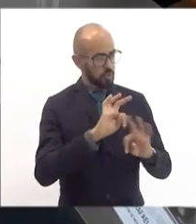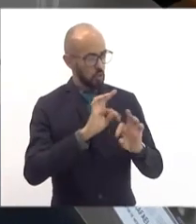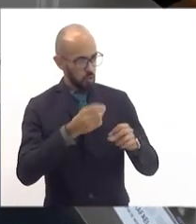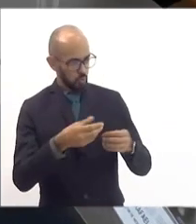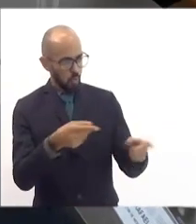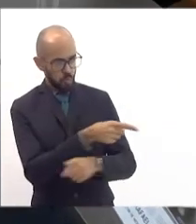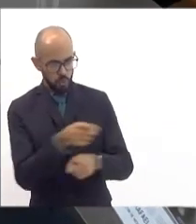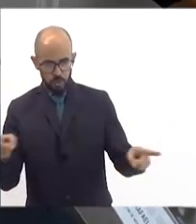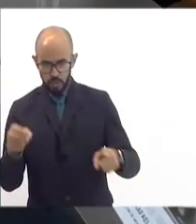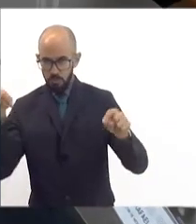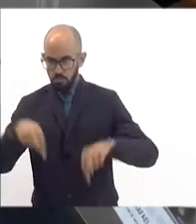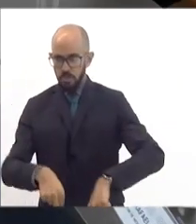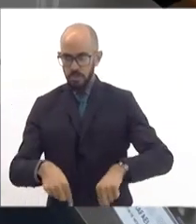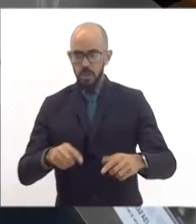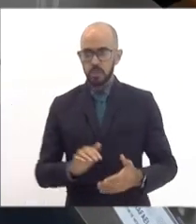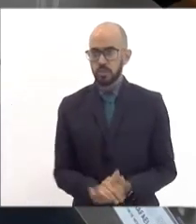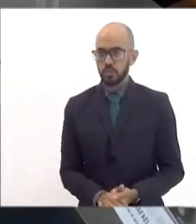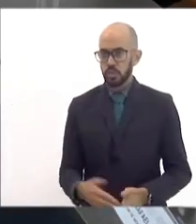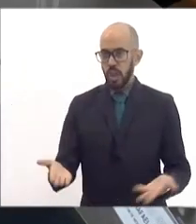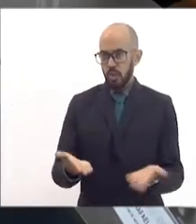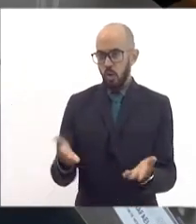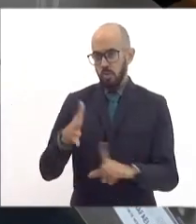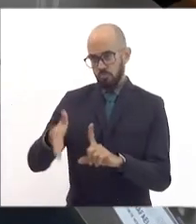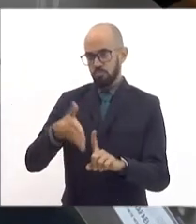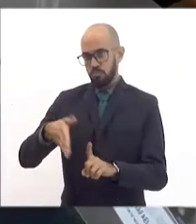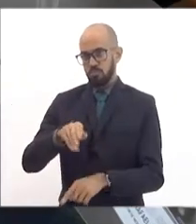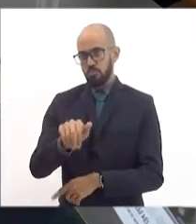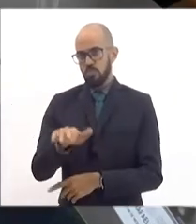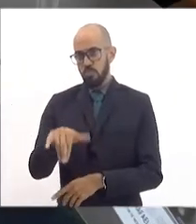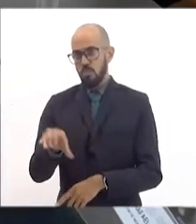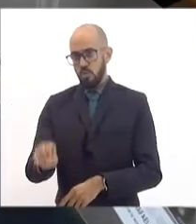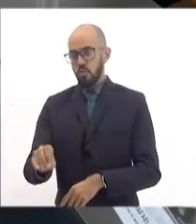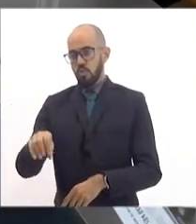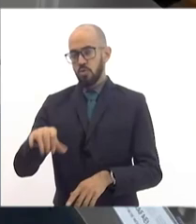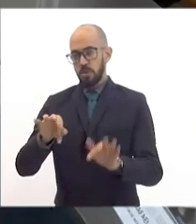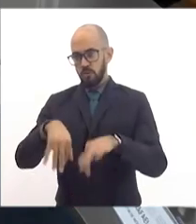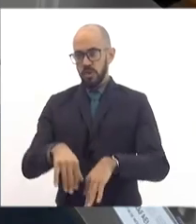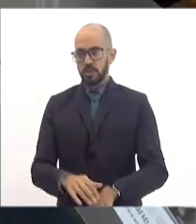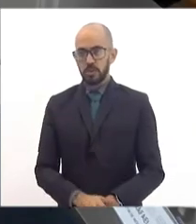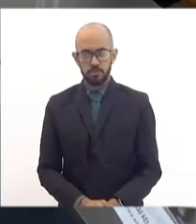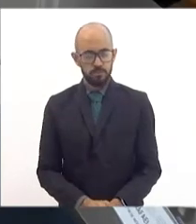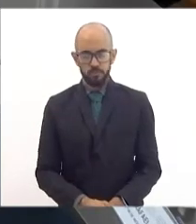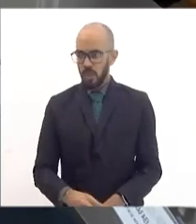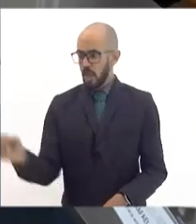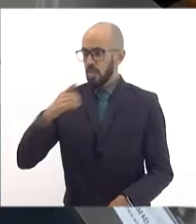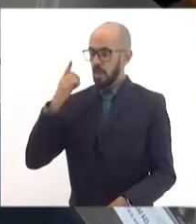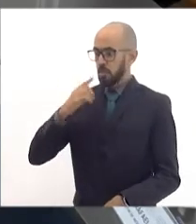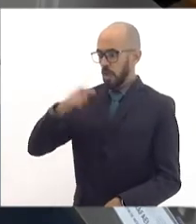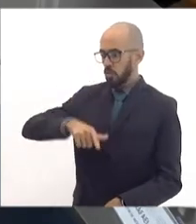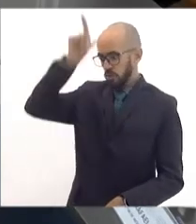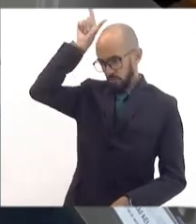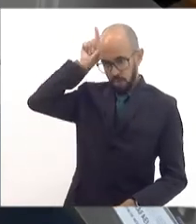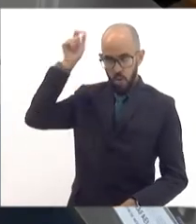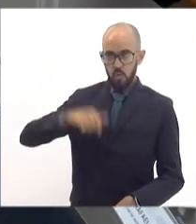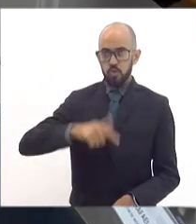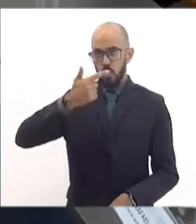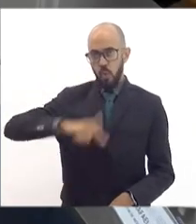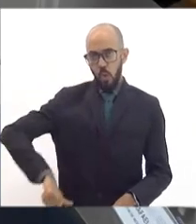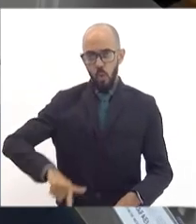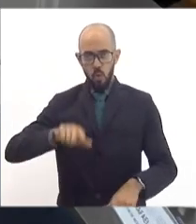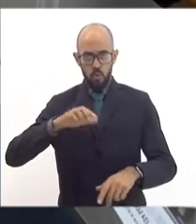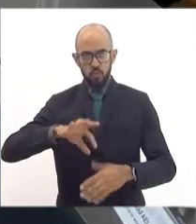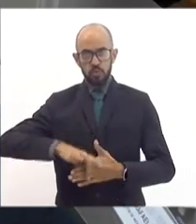todos, a palavra ao nosso deputado Bruno Dauari para fazer o encerramento. Deputado Luiz Paulo, demais autoridades aqui